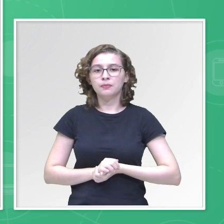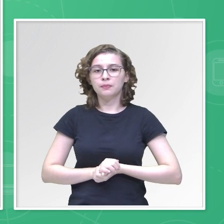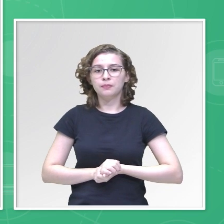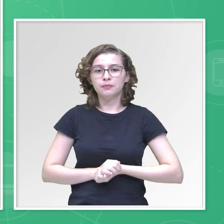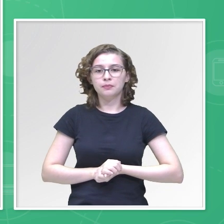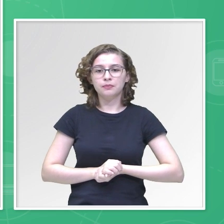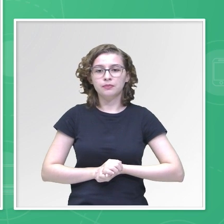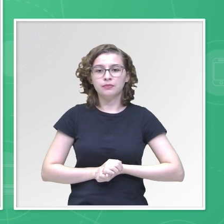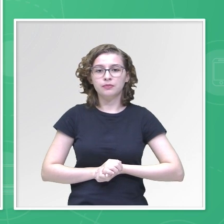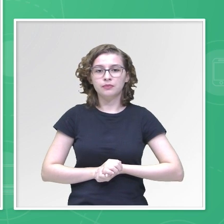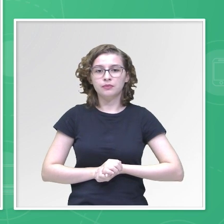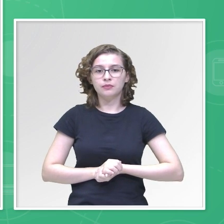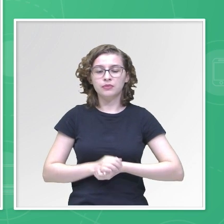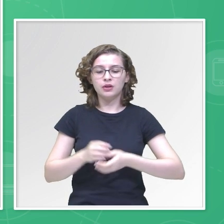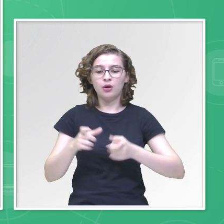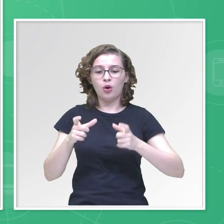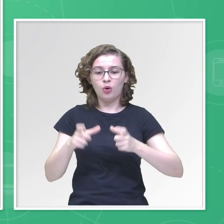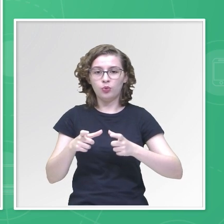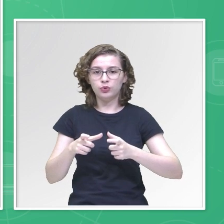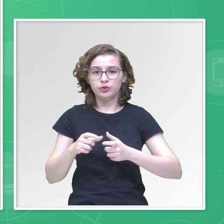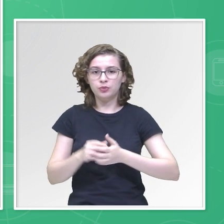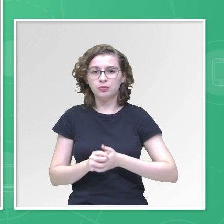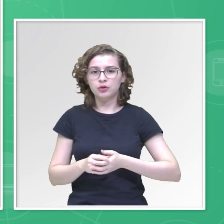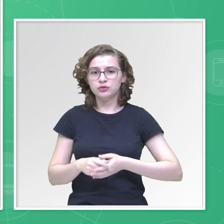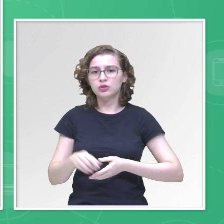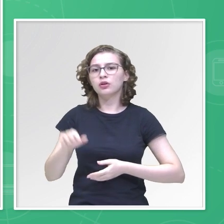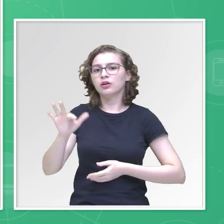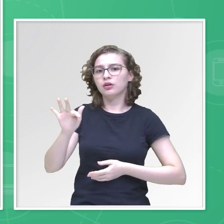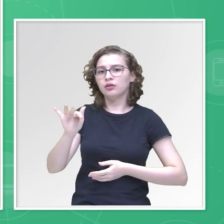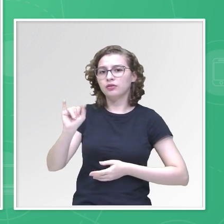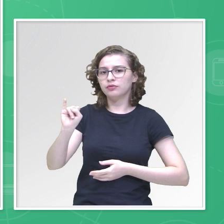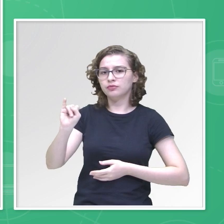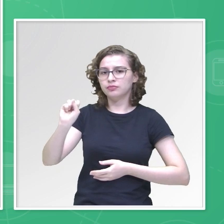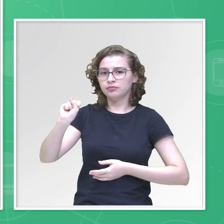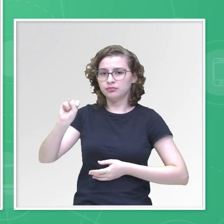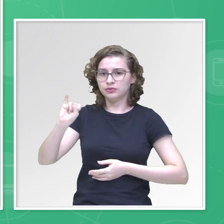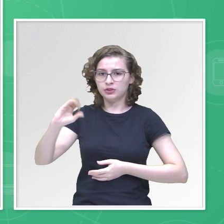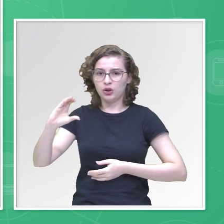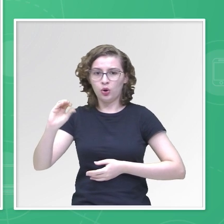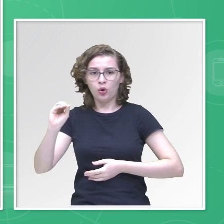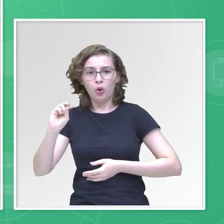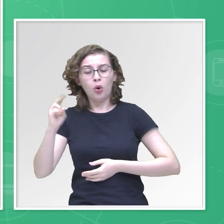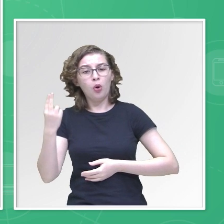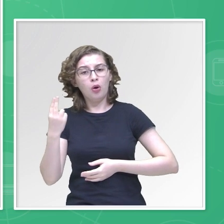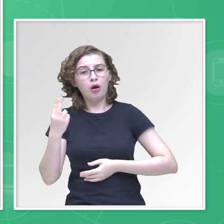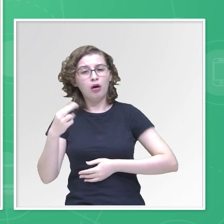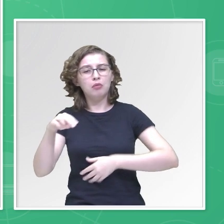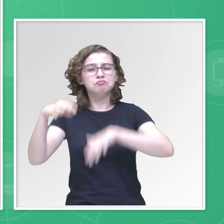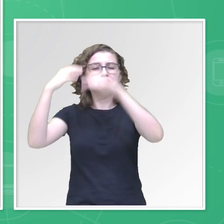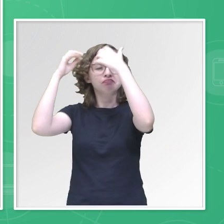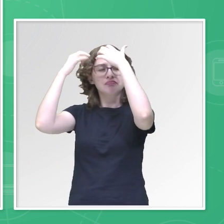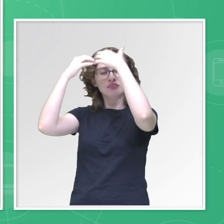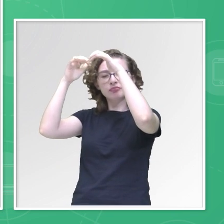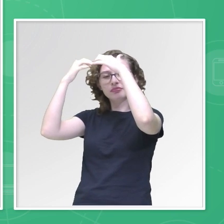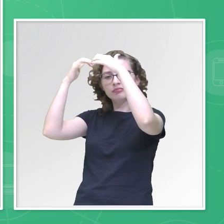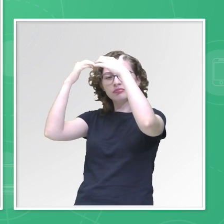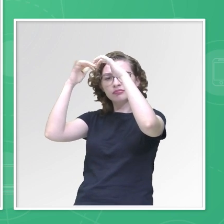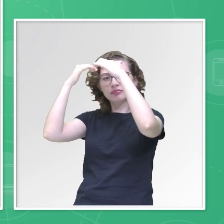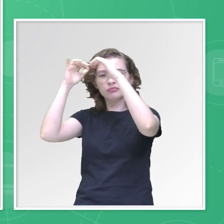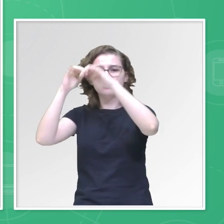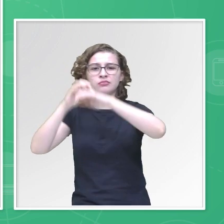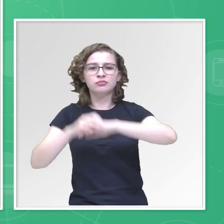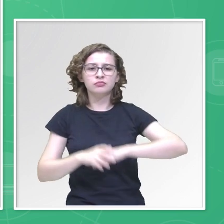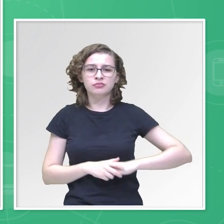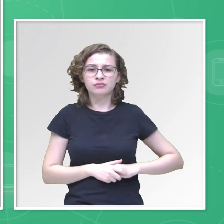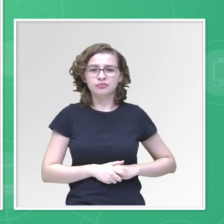local esse local pode ser físico ou Imaginário né pode ser um local também o psicológico